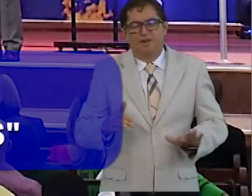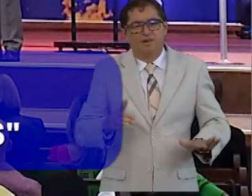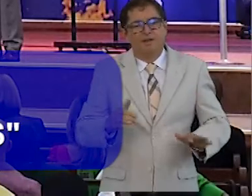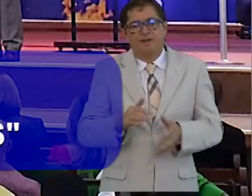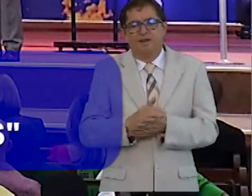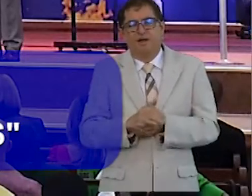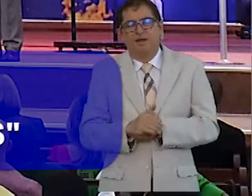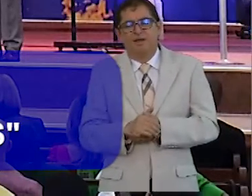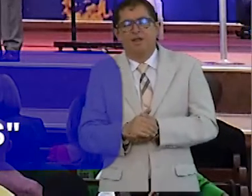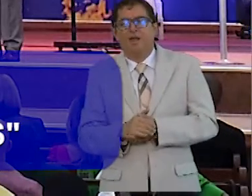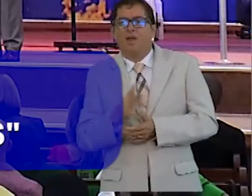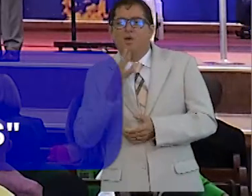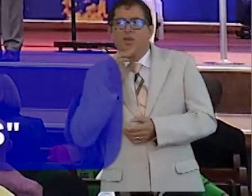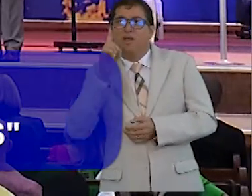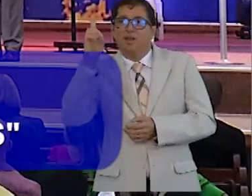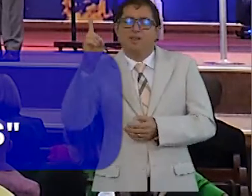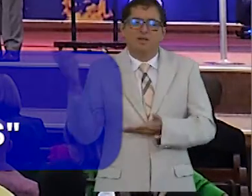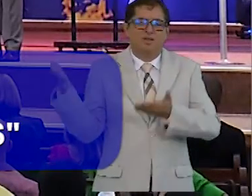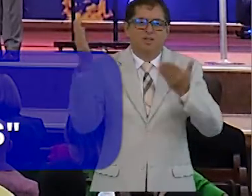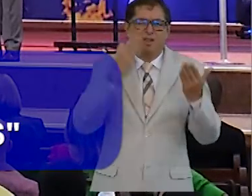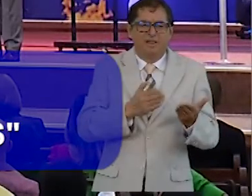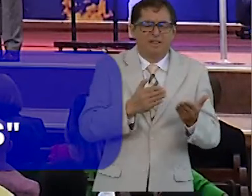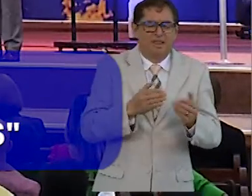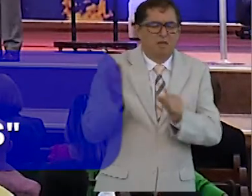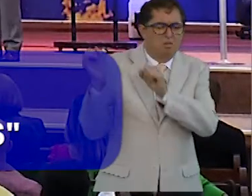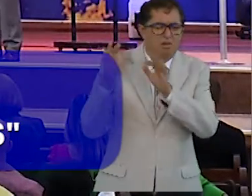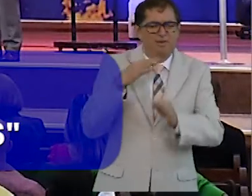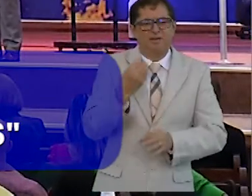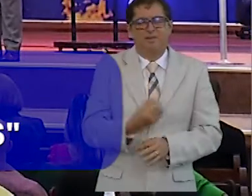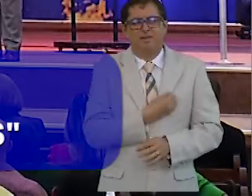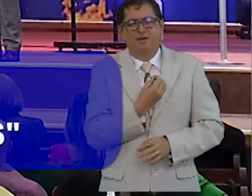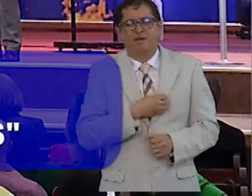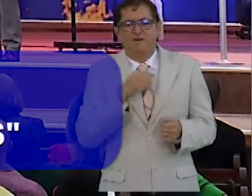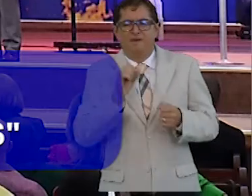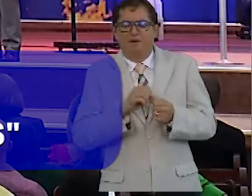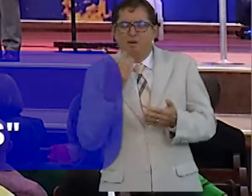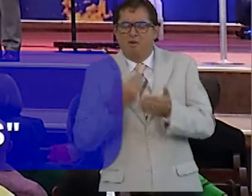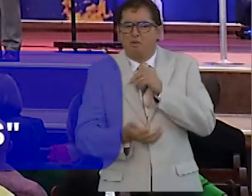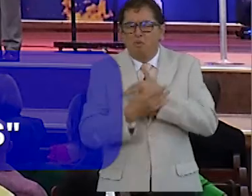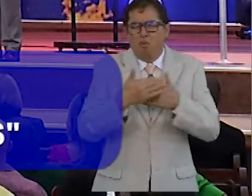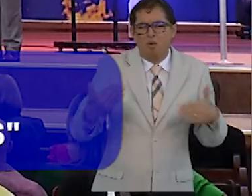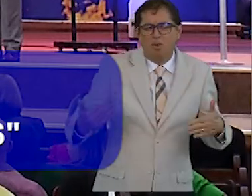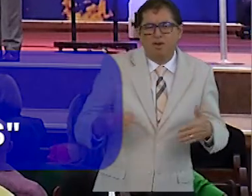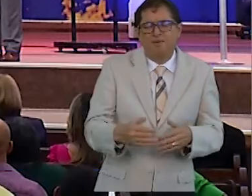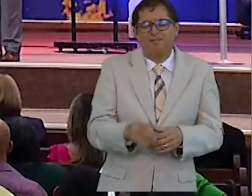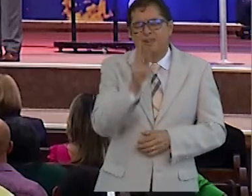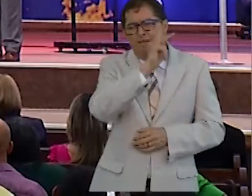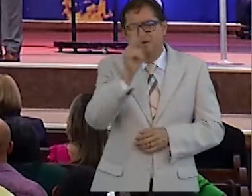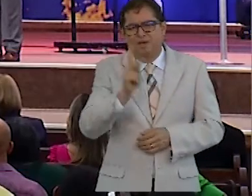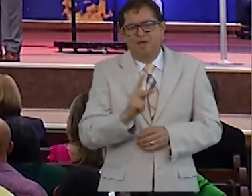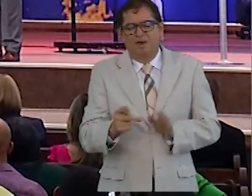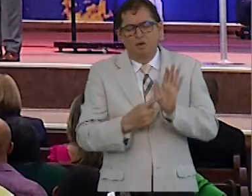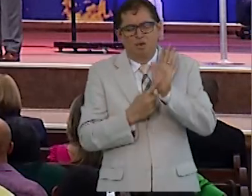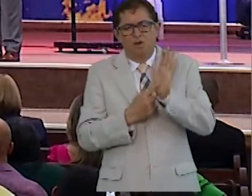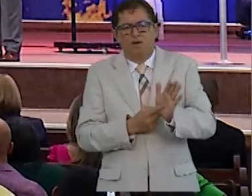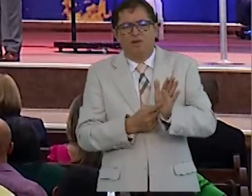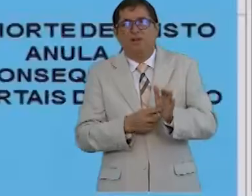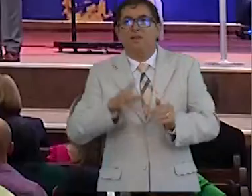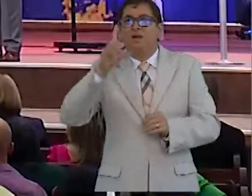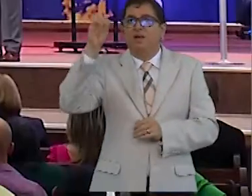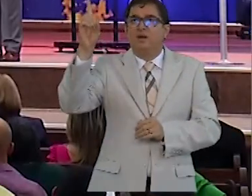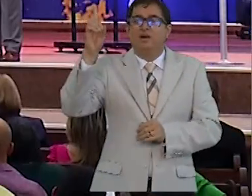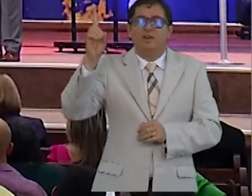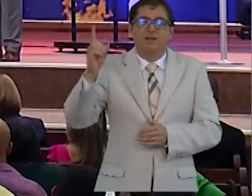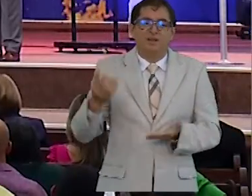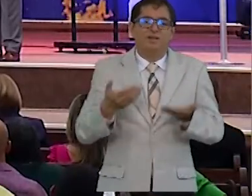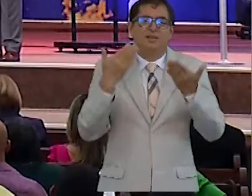que você reconhece que ele é quem te dá sustento na vida. Faz alguma coisa pacífica para mostrar que ele é